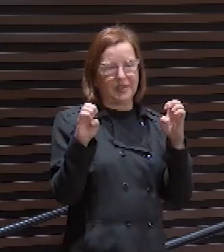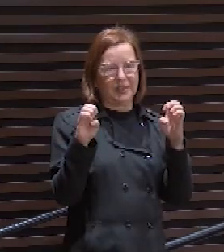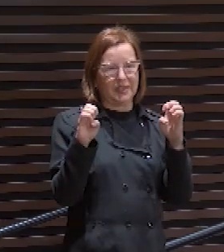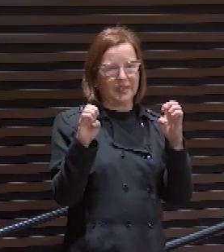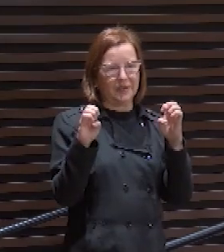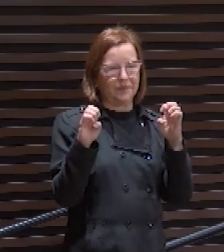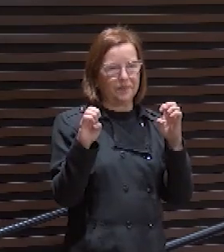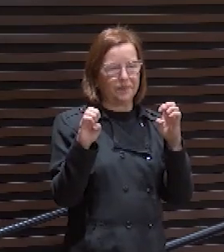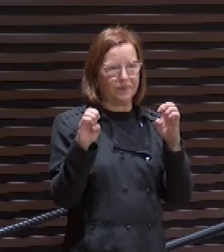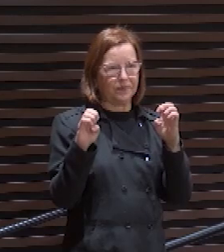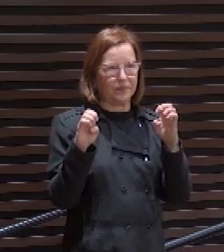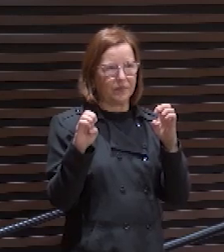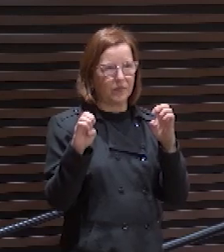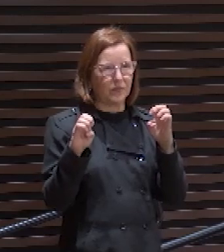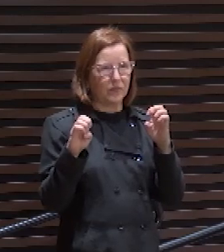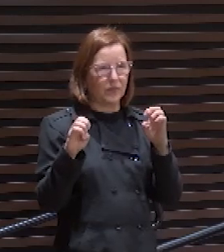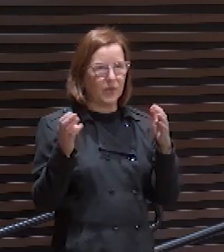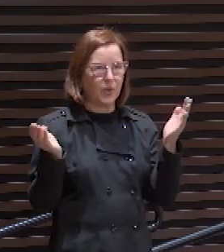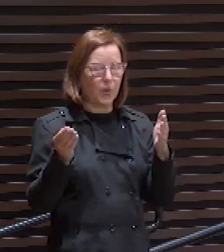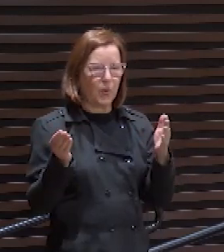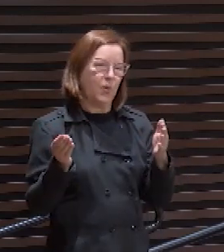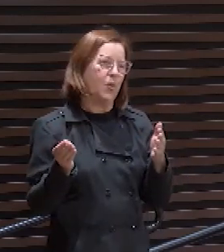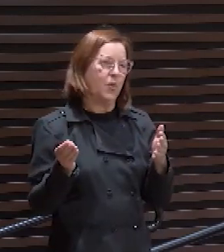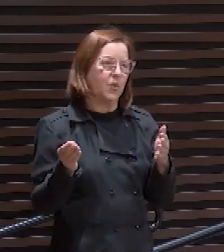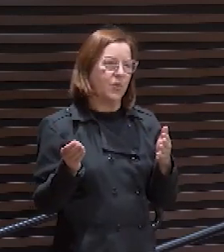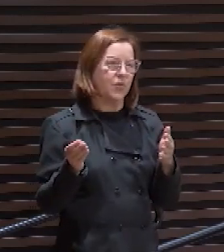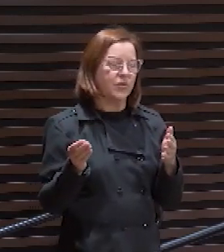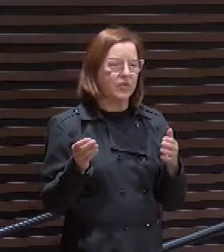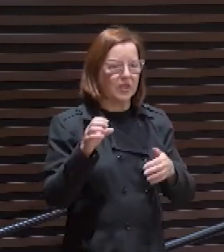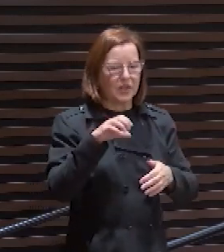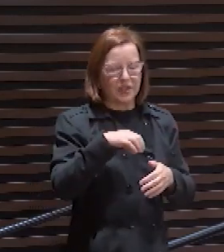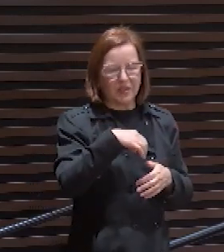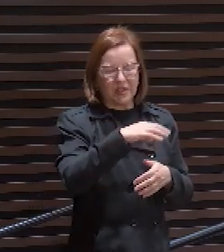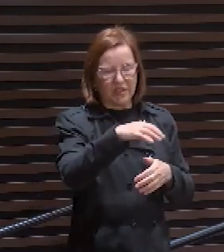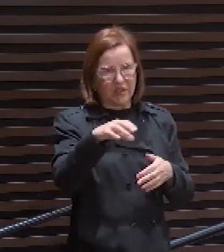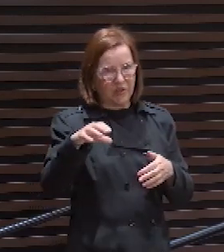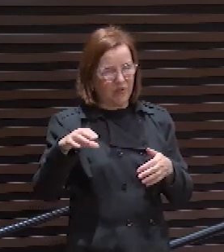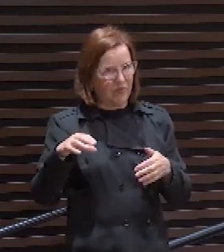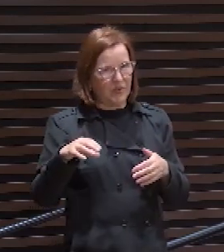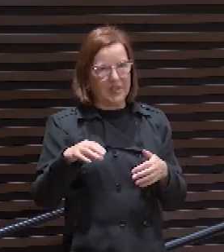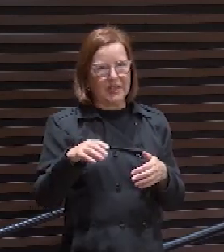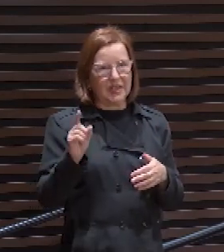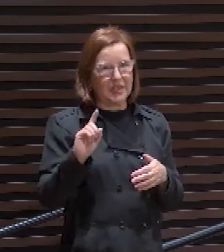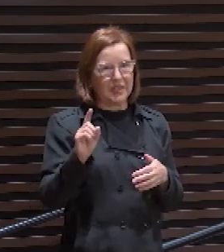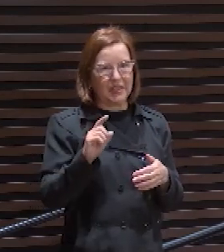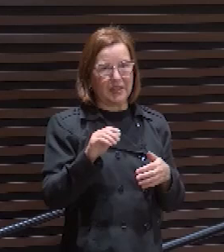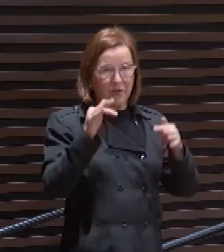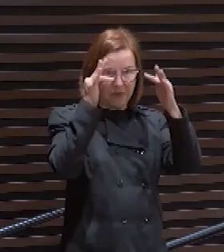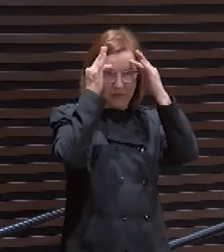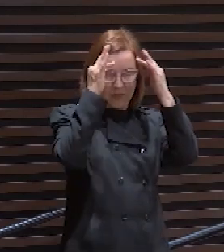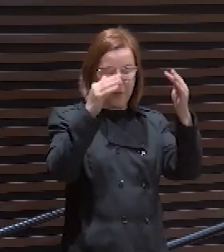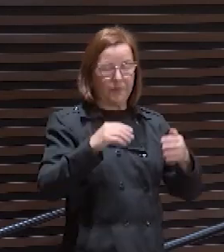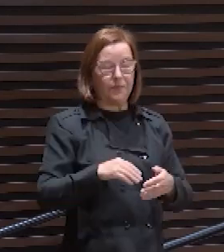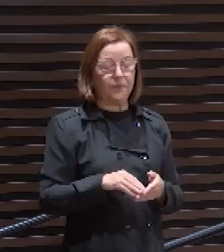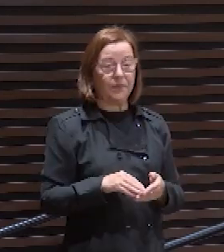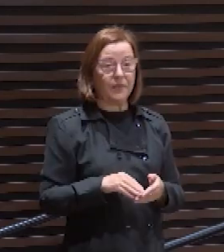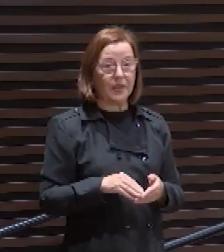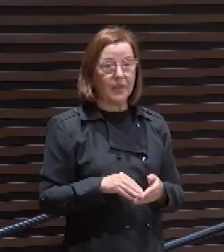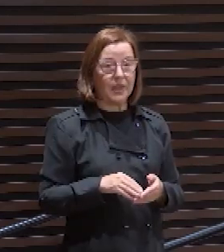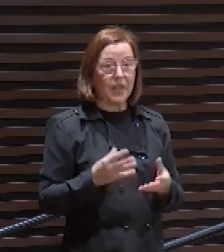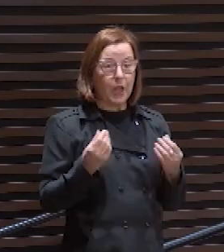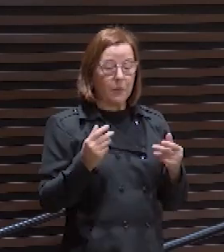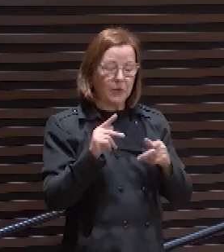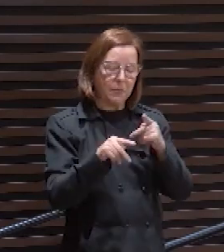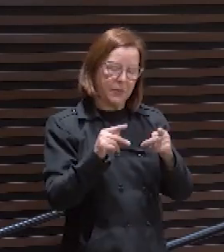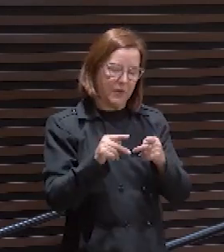hoje em dia, infelizmente ele é deturpado em vários níveis. E muitos acham que depois que eles passam a seguir a Cristo, eles